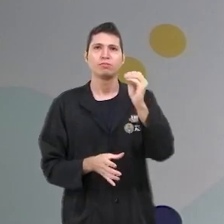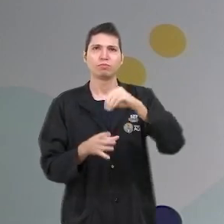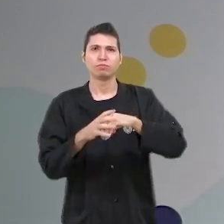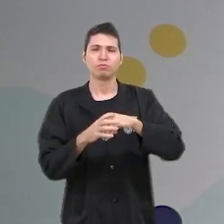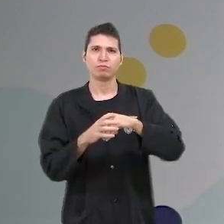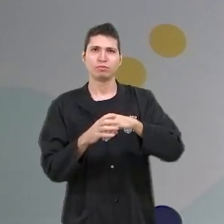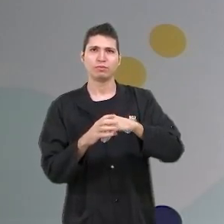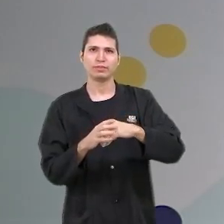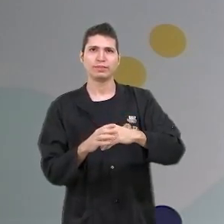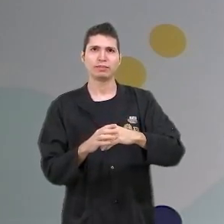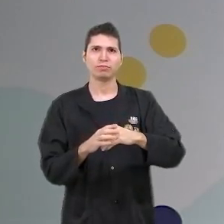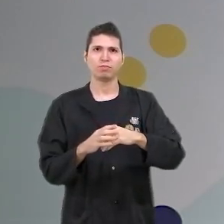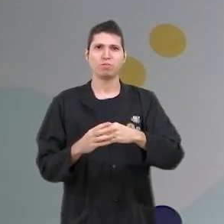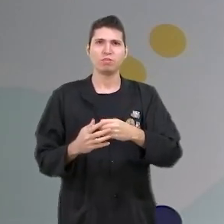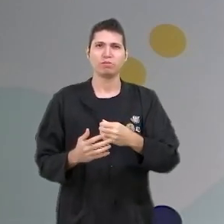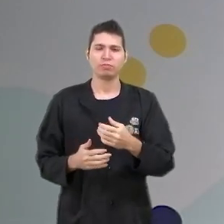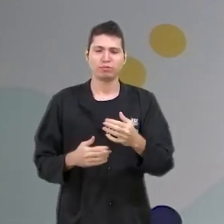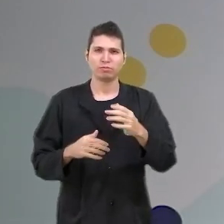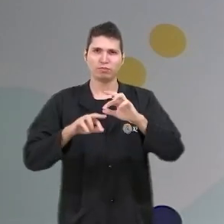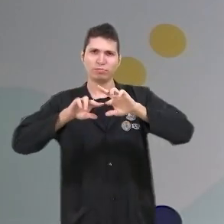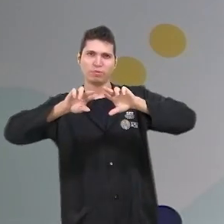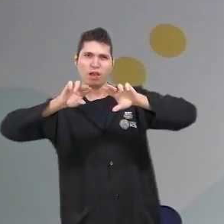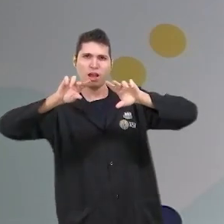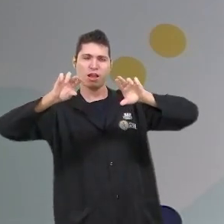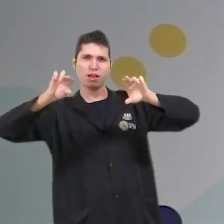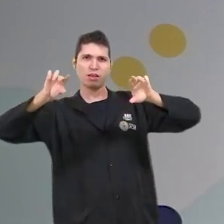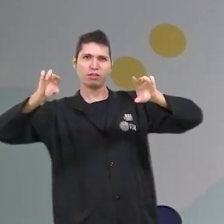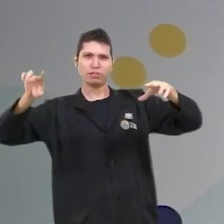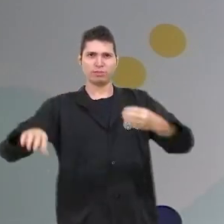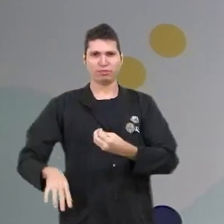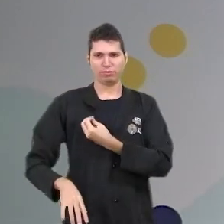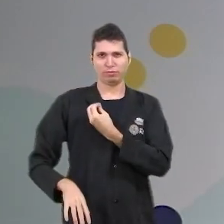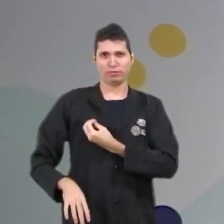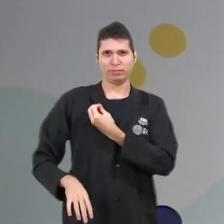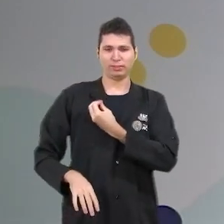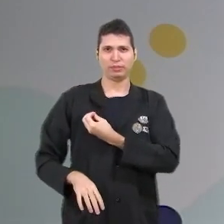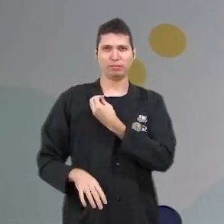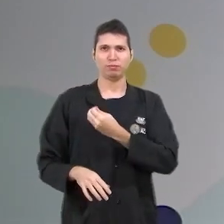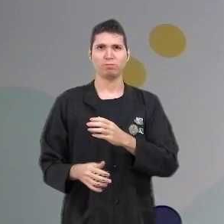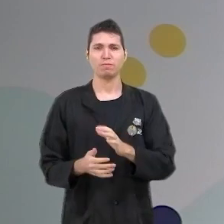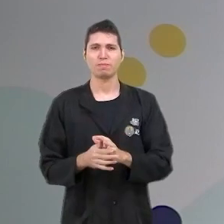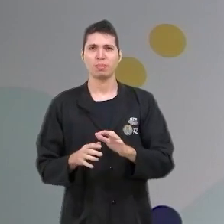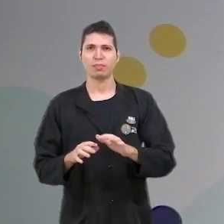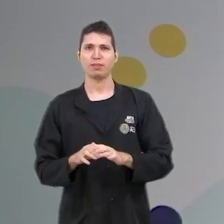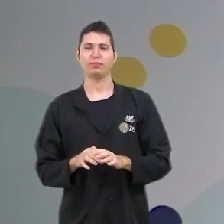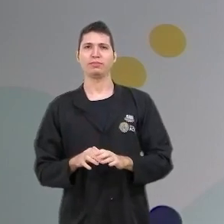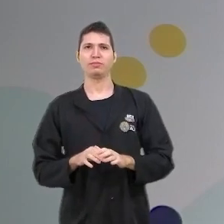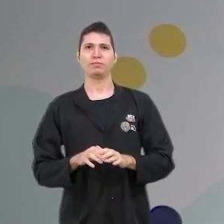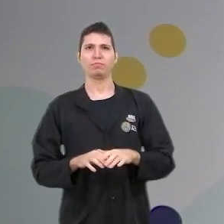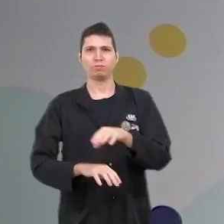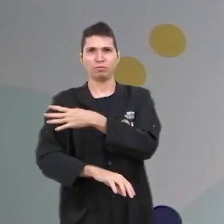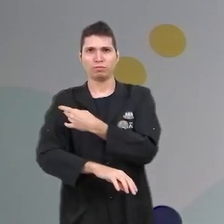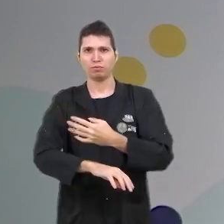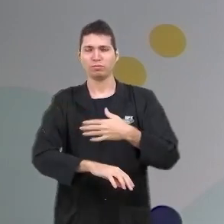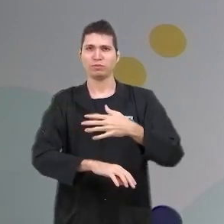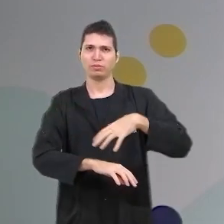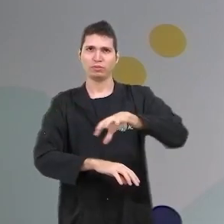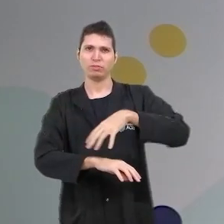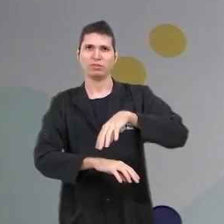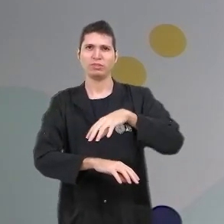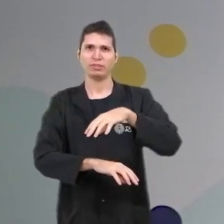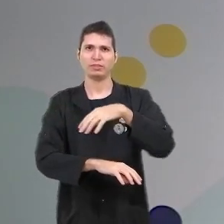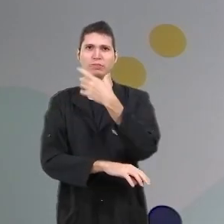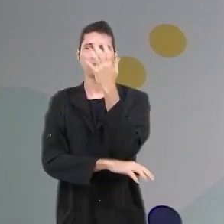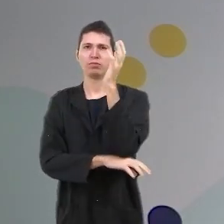presente nos ecossistemas. Então, existem ecossistemas muito biodiversos,